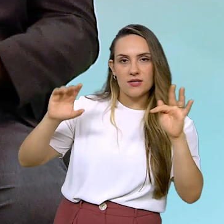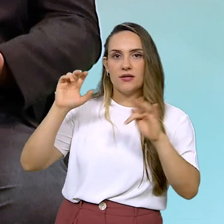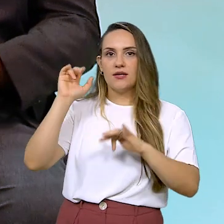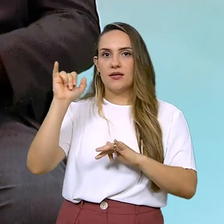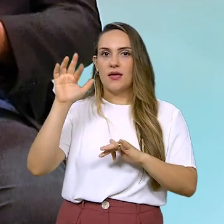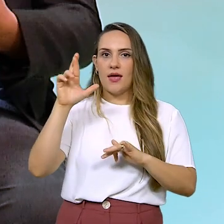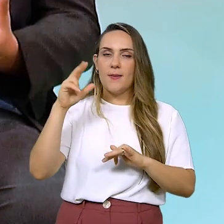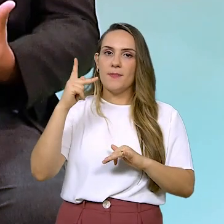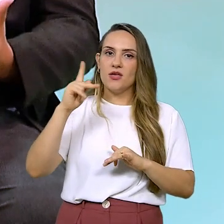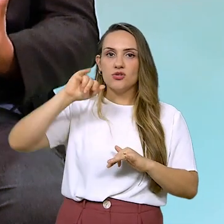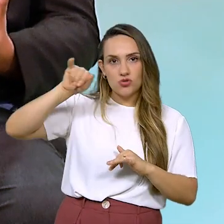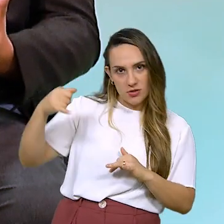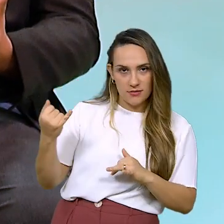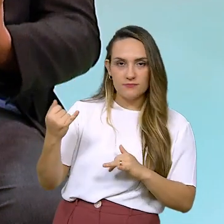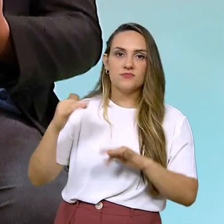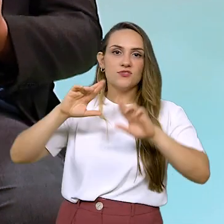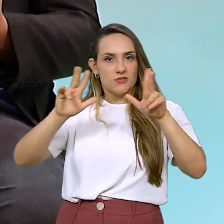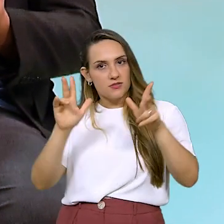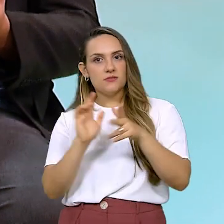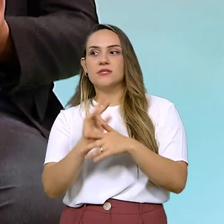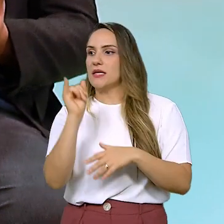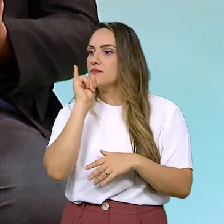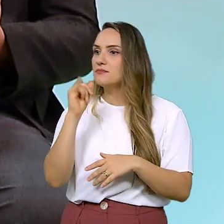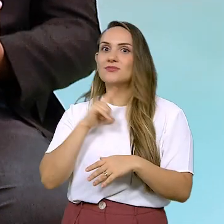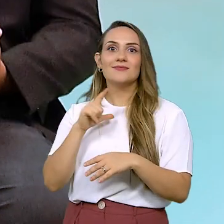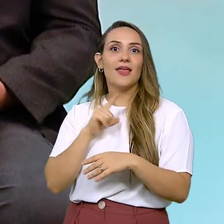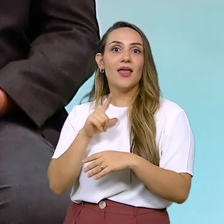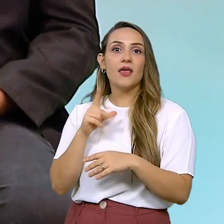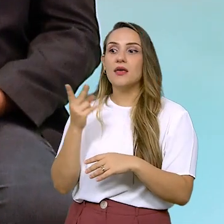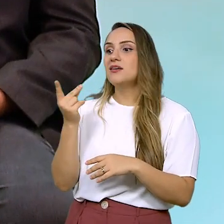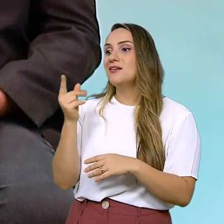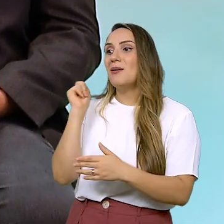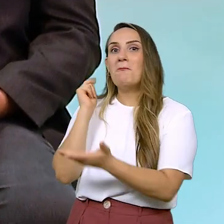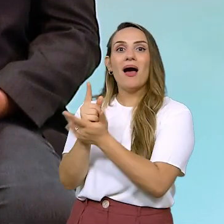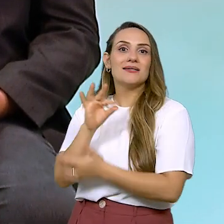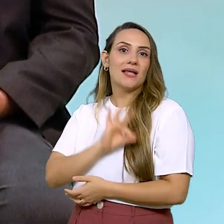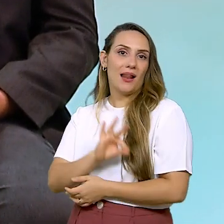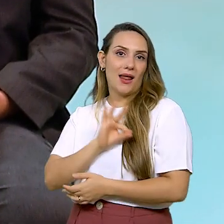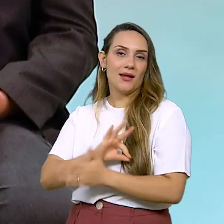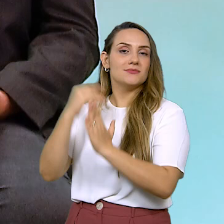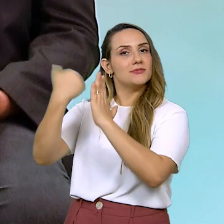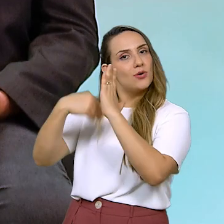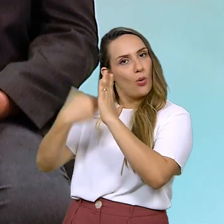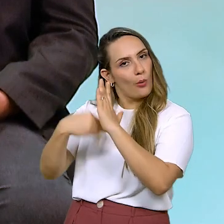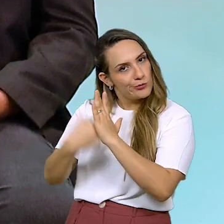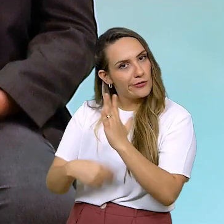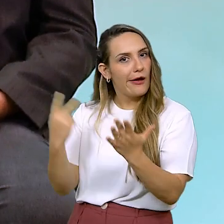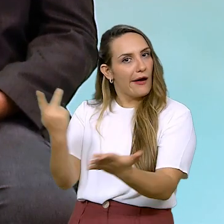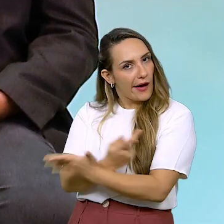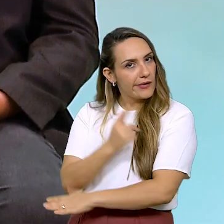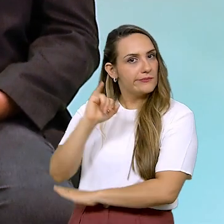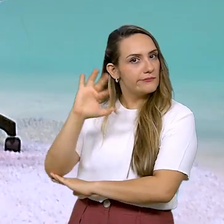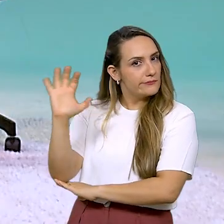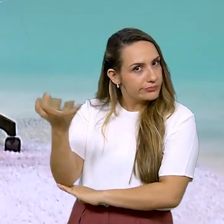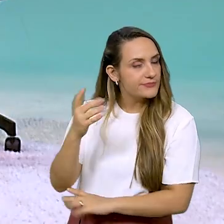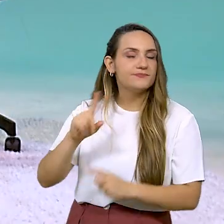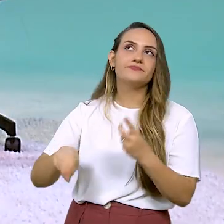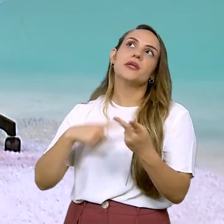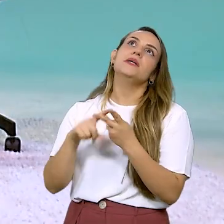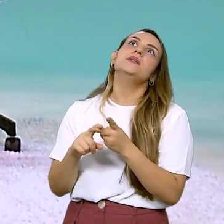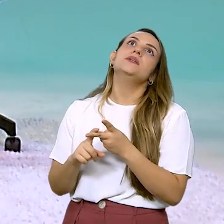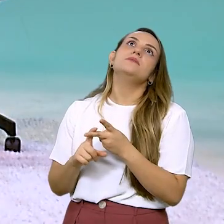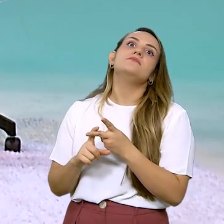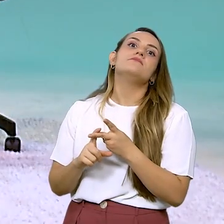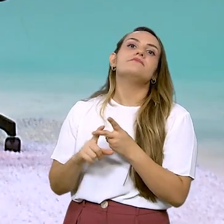com um volume muito grande de funcionários. Então, ali nós temos verbas trabalhistas em cima que são recolhidas de maneira indevida. Nós